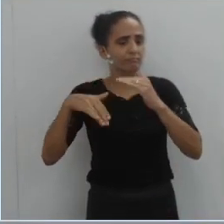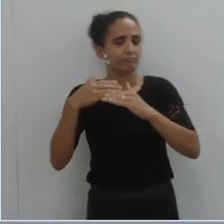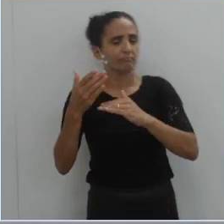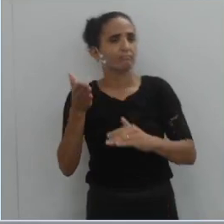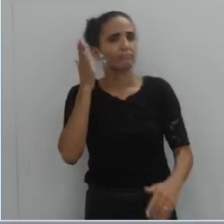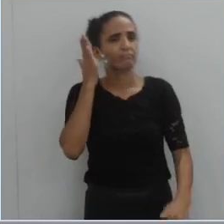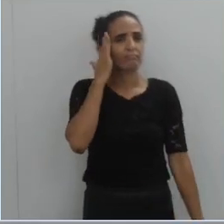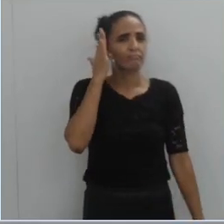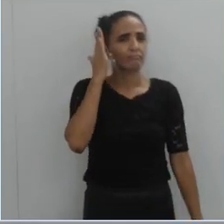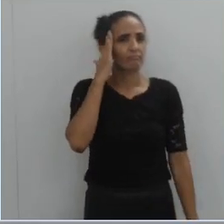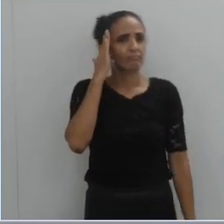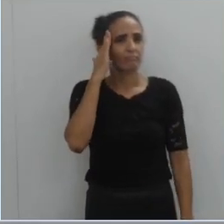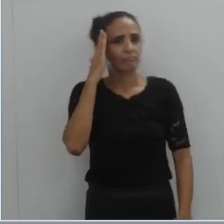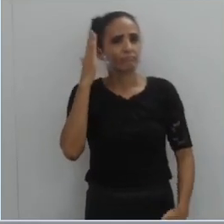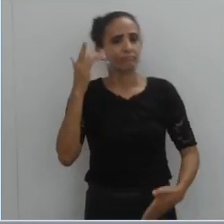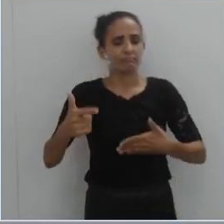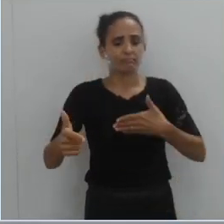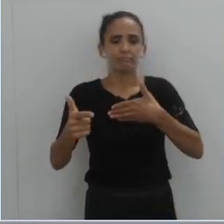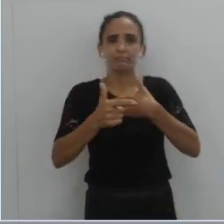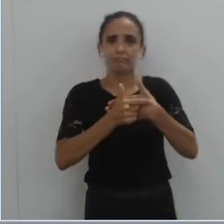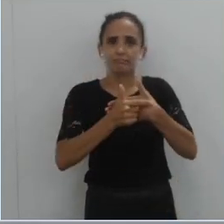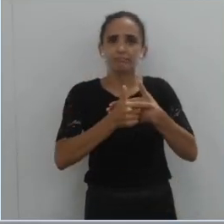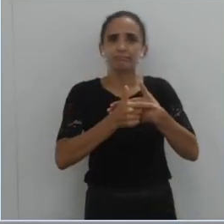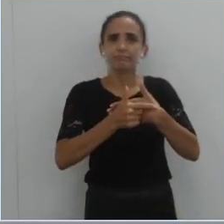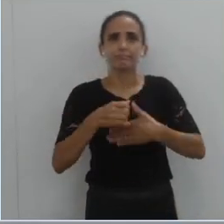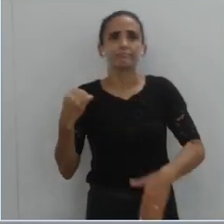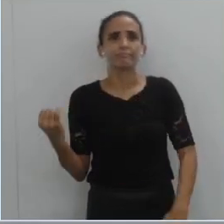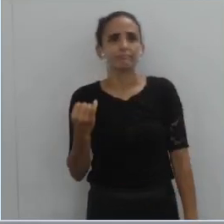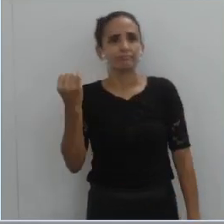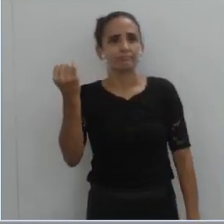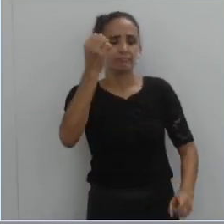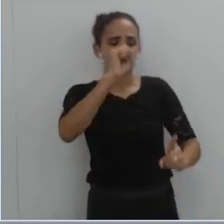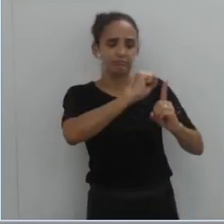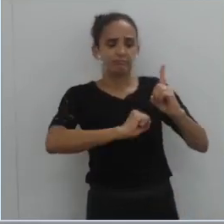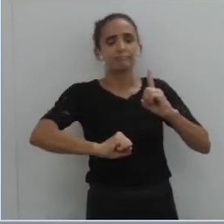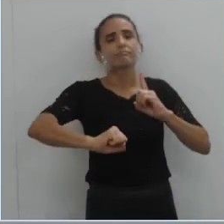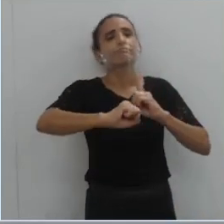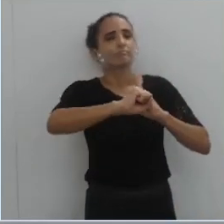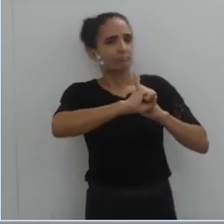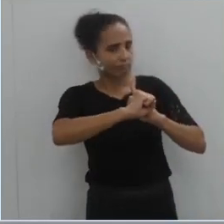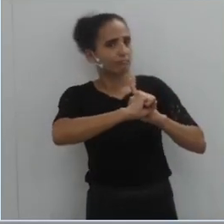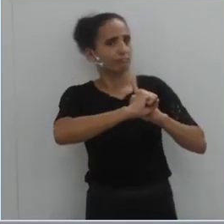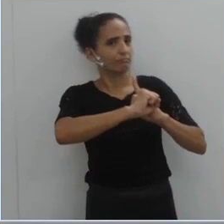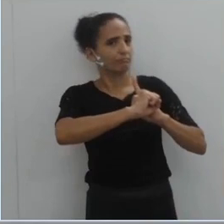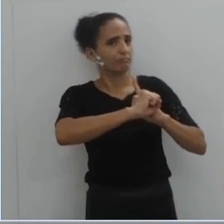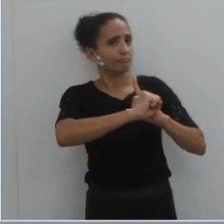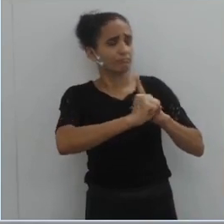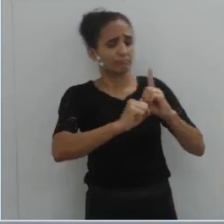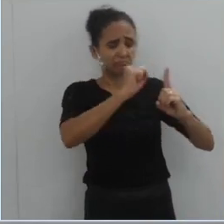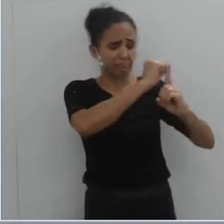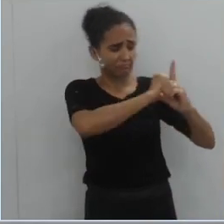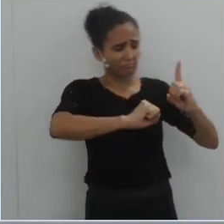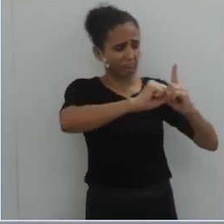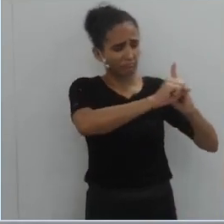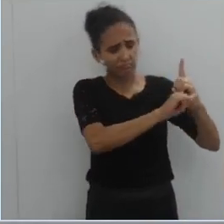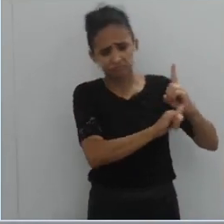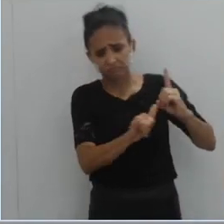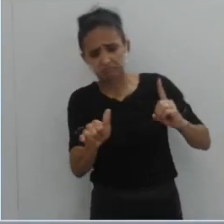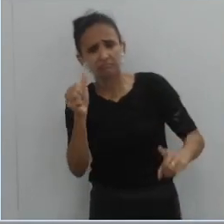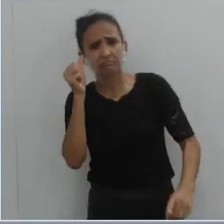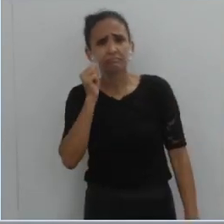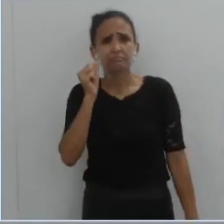entender que ela não é aquilo que a sociedade diz. Que sociedade é